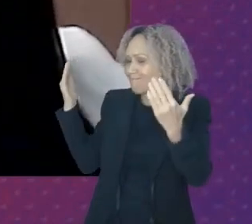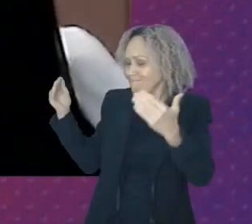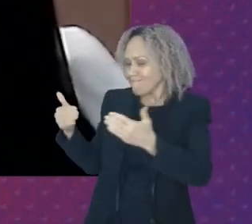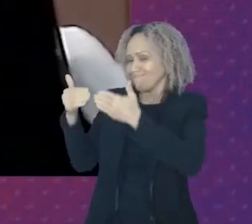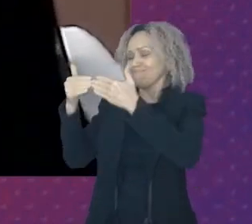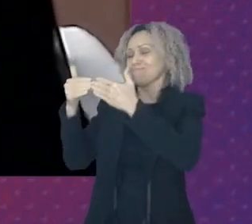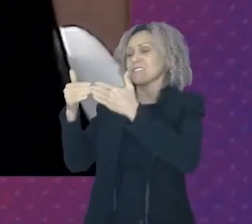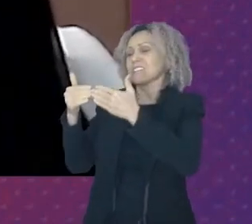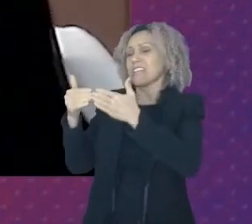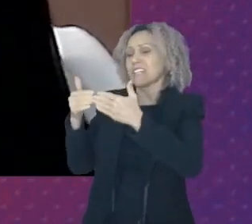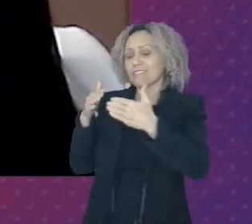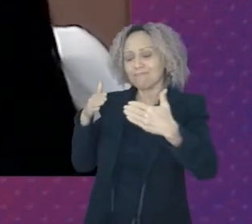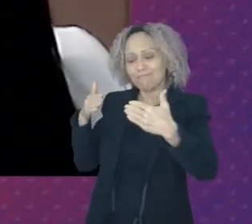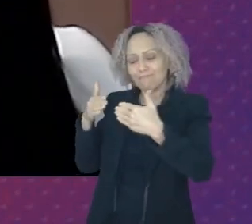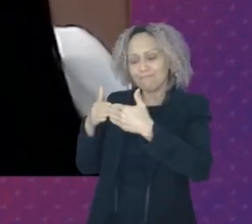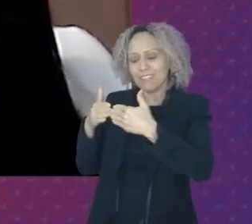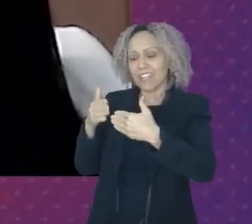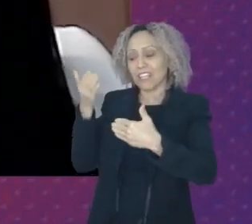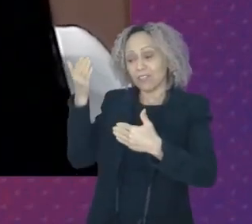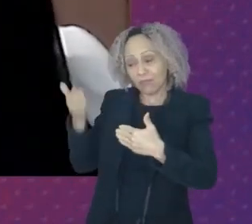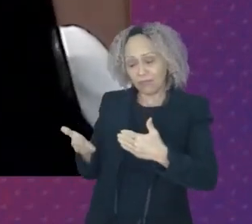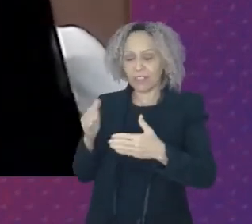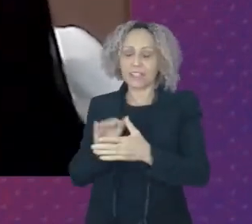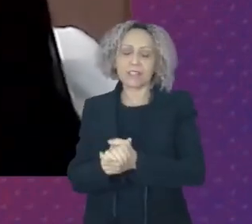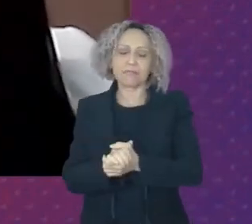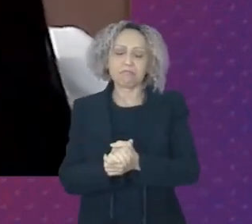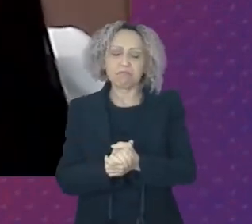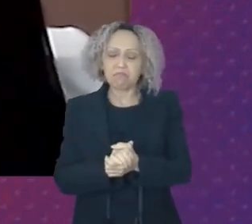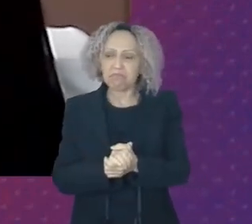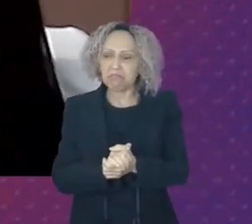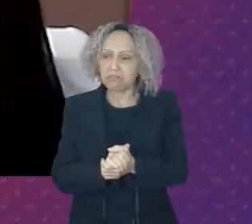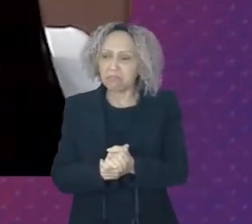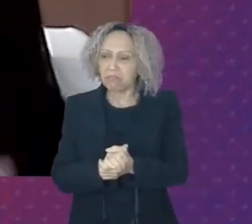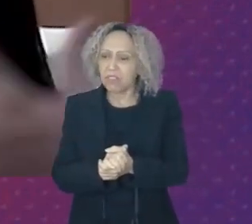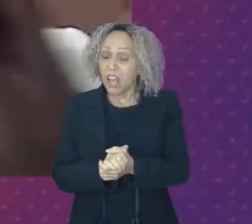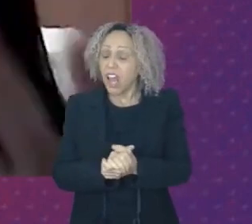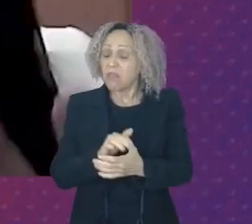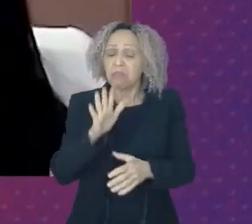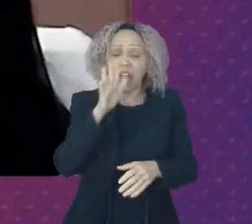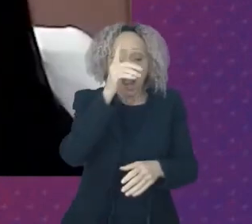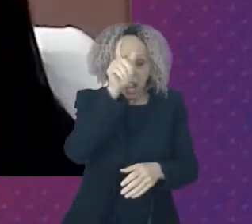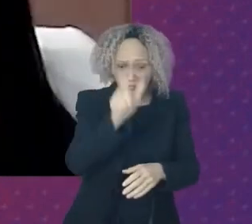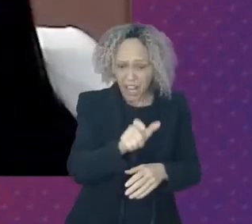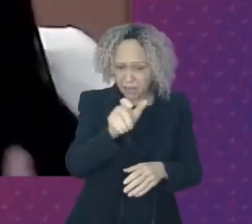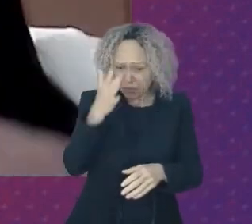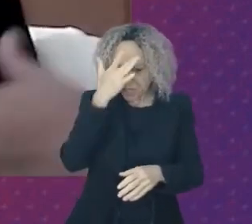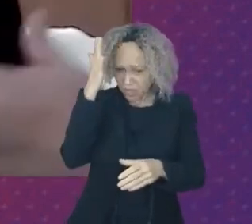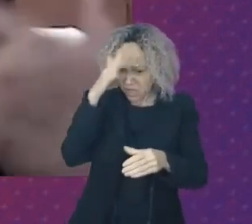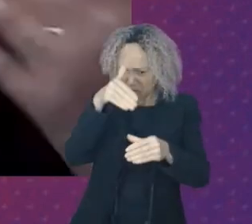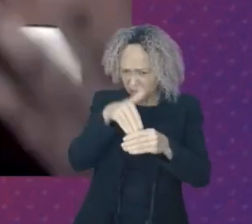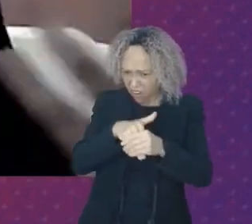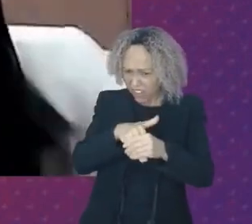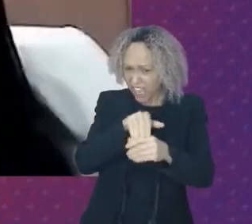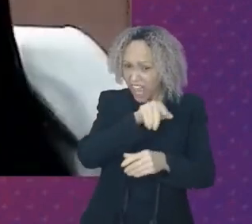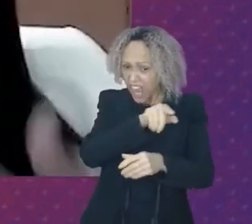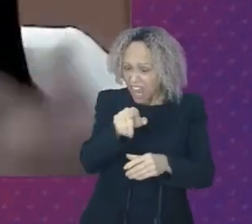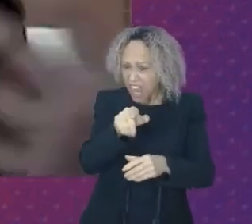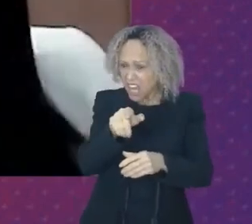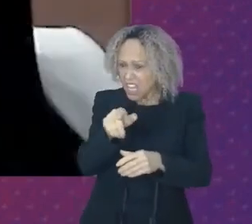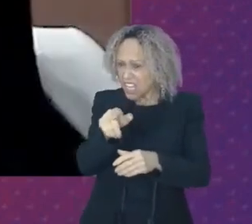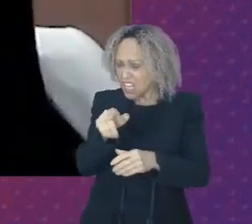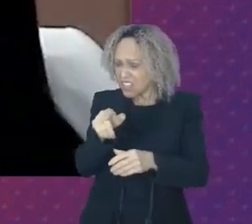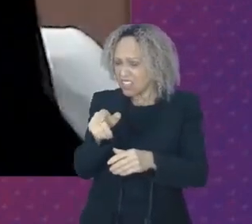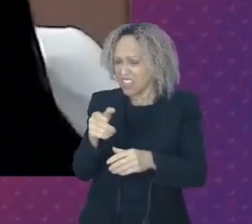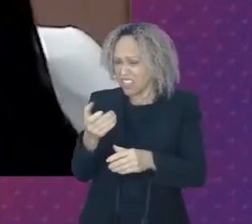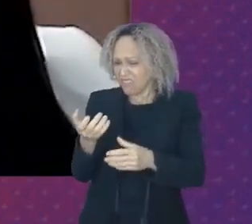Nenhum eleitor quer falar com um assessor seu. Eles não ligam para isso. É por isso que não dá para você usar aquelas